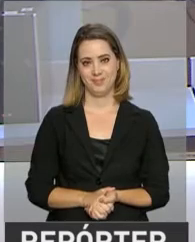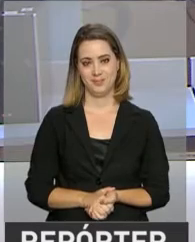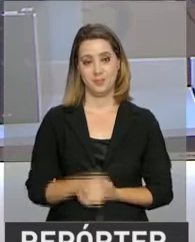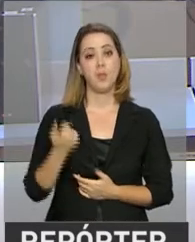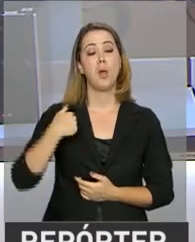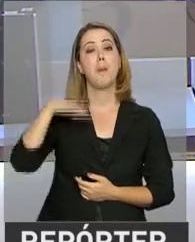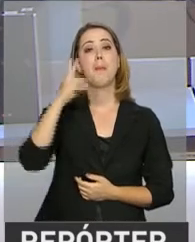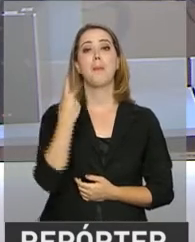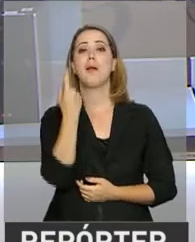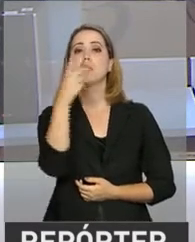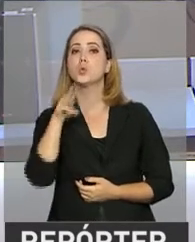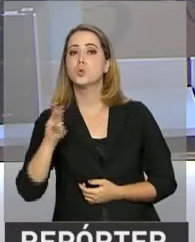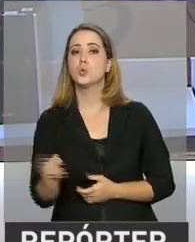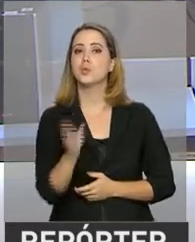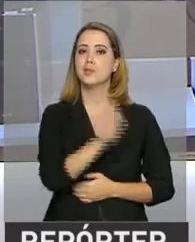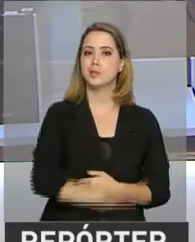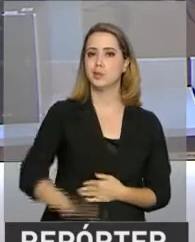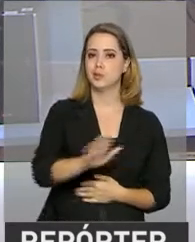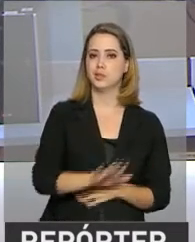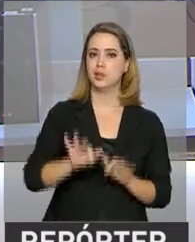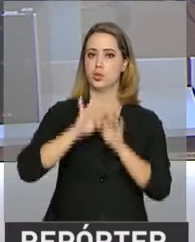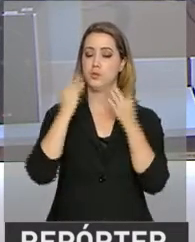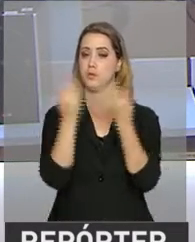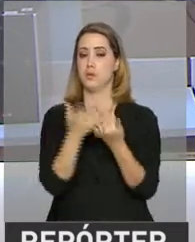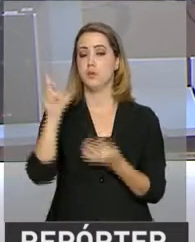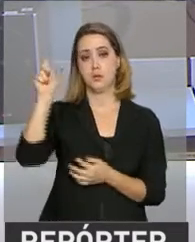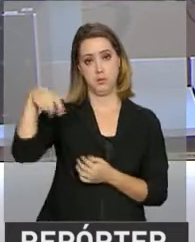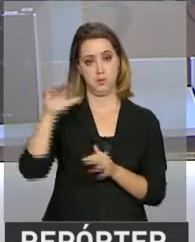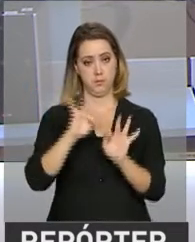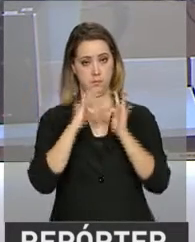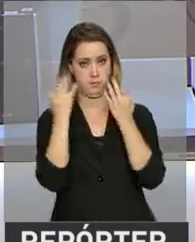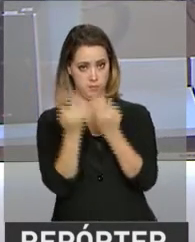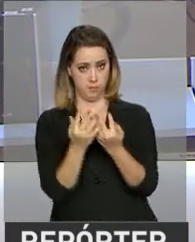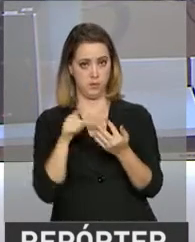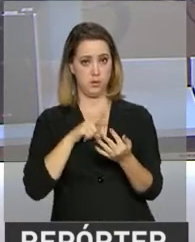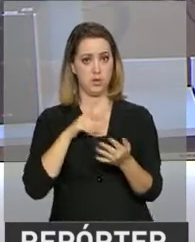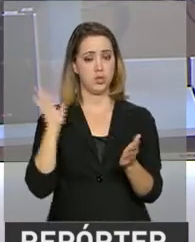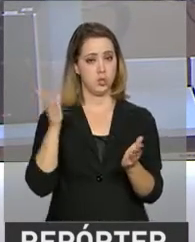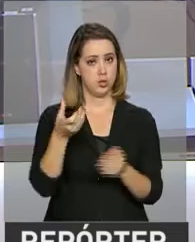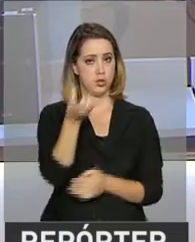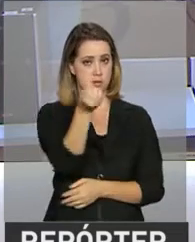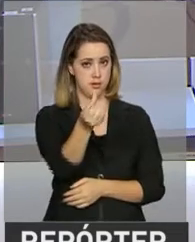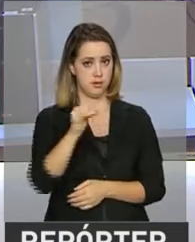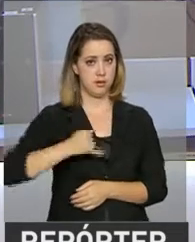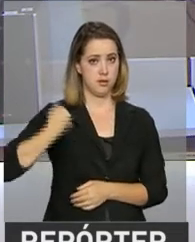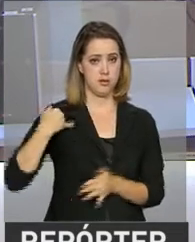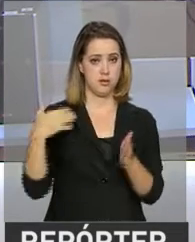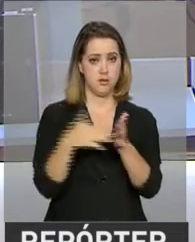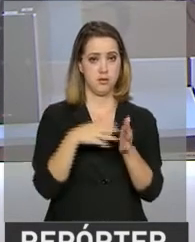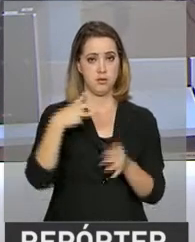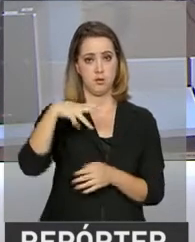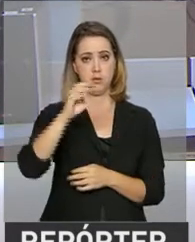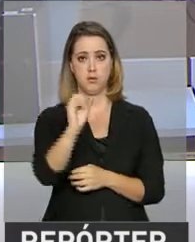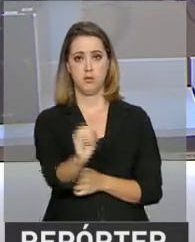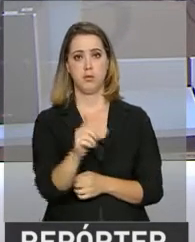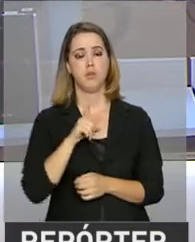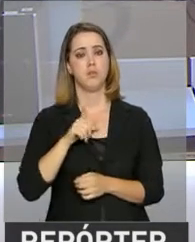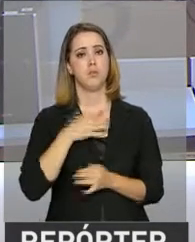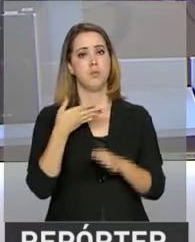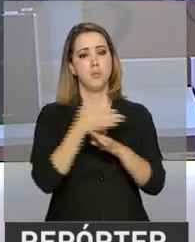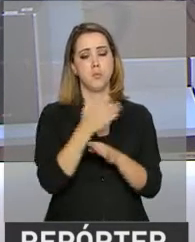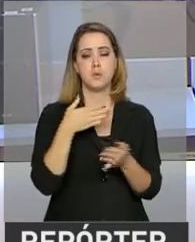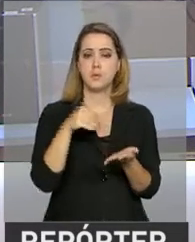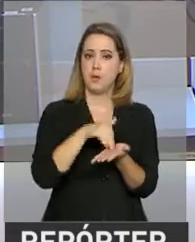milhão e 300 mil crianças de famílias que recebem o Bolsa Família e que completam 6 anos até o fim de março devem